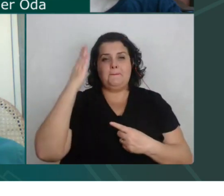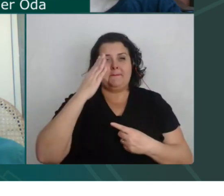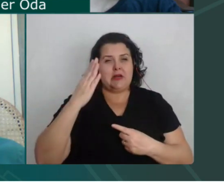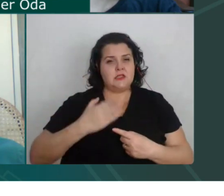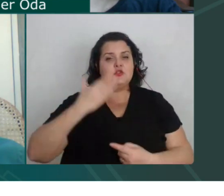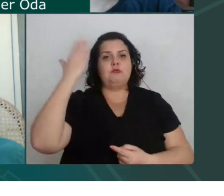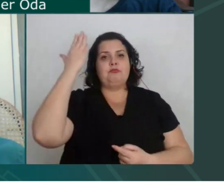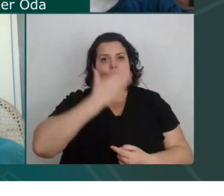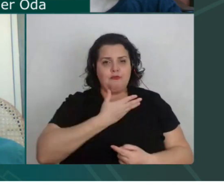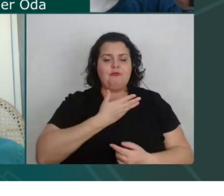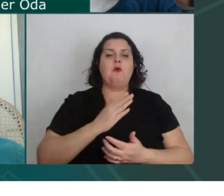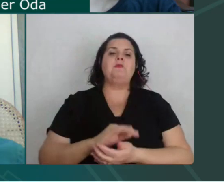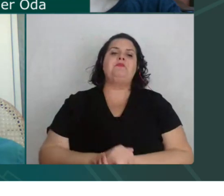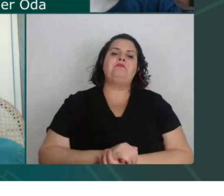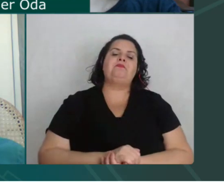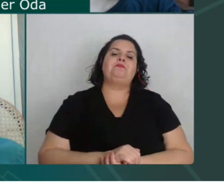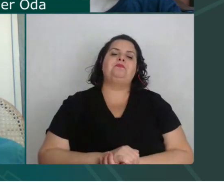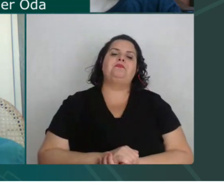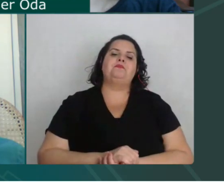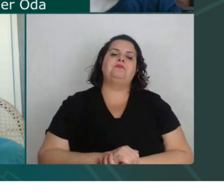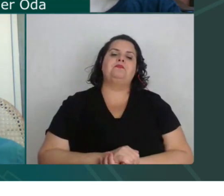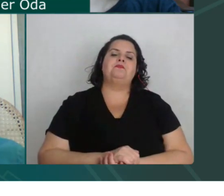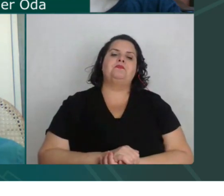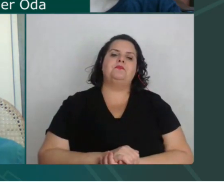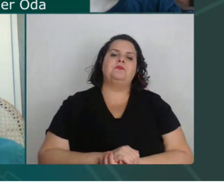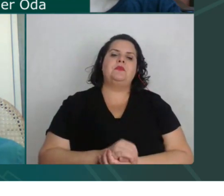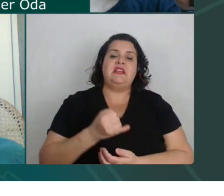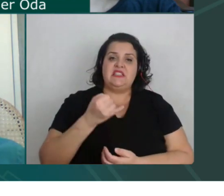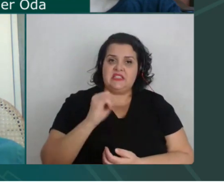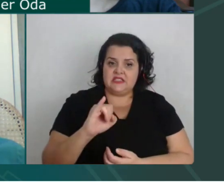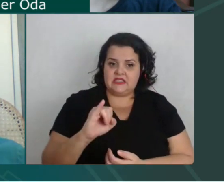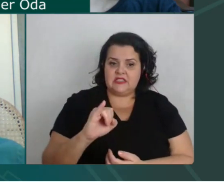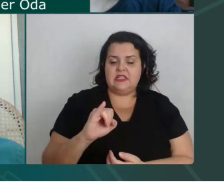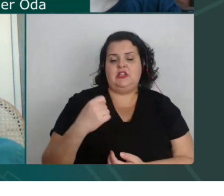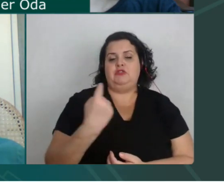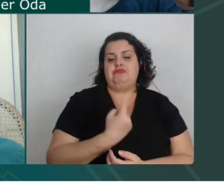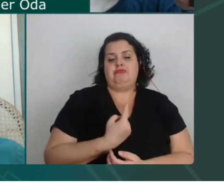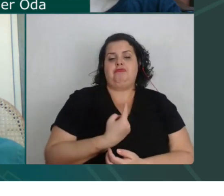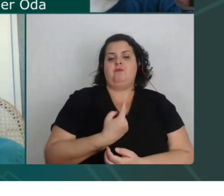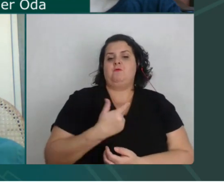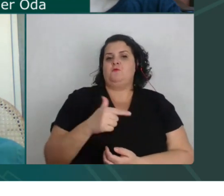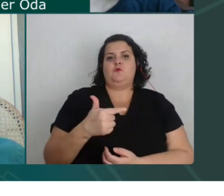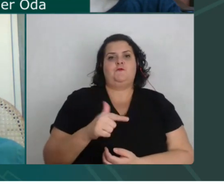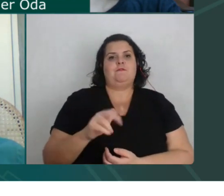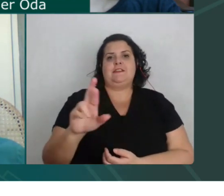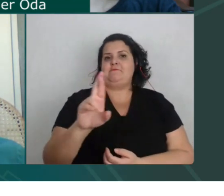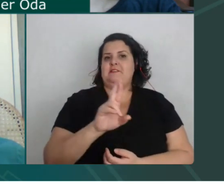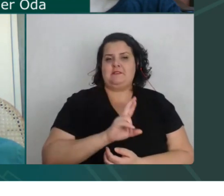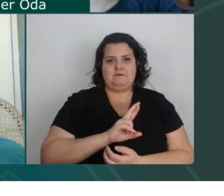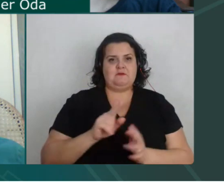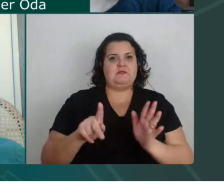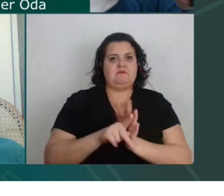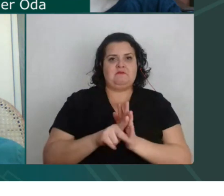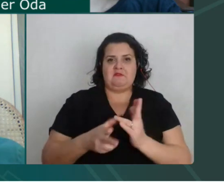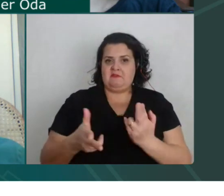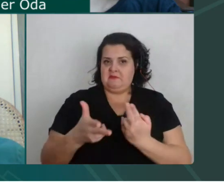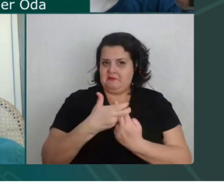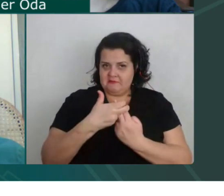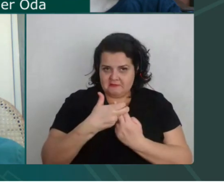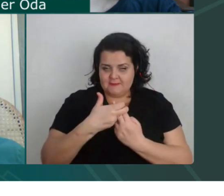a deficiência, uma resposta como foi dada pelo Sistema Único de Saúde, provavelmente a gente teria uma